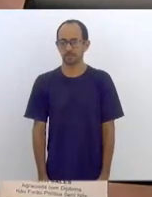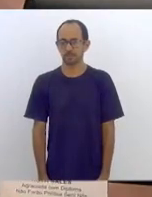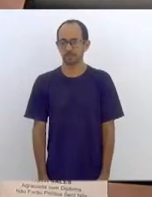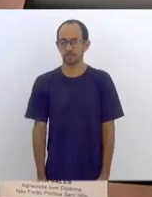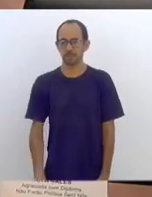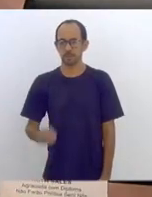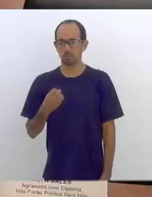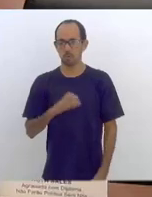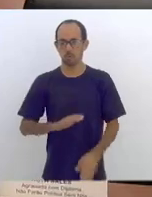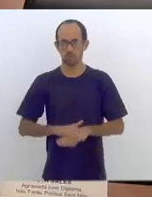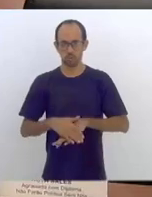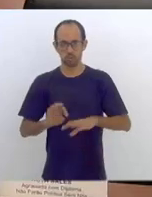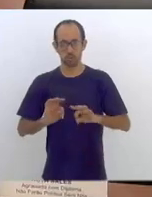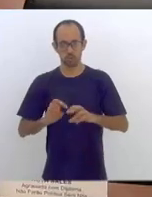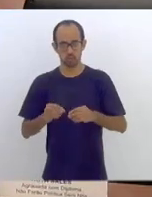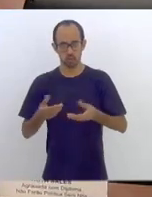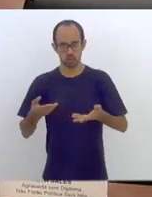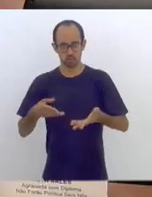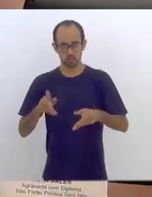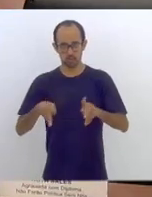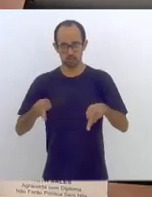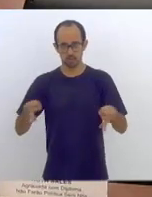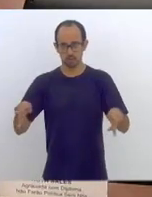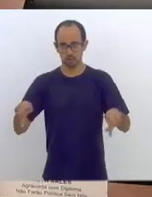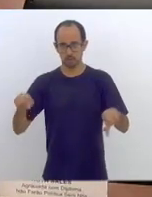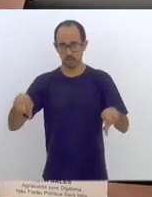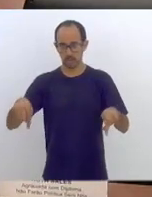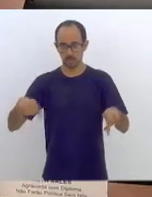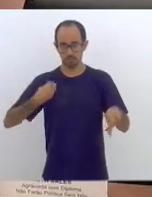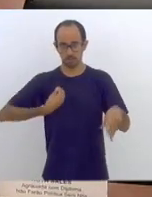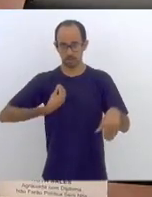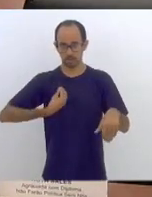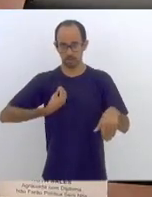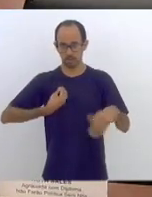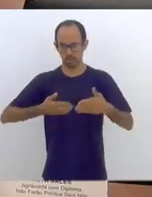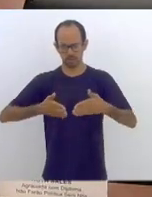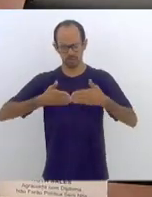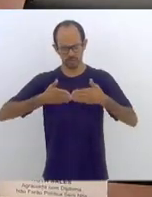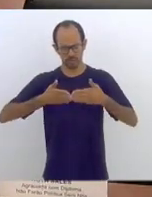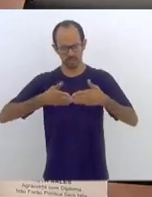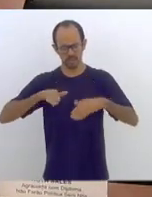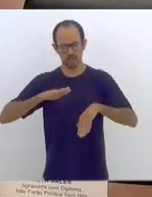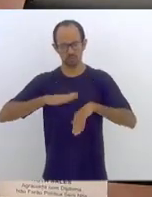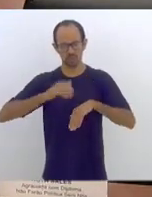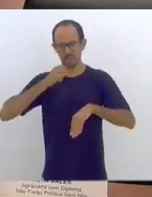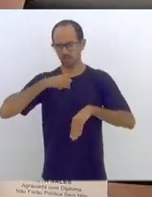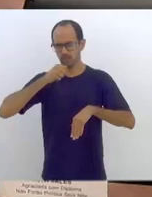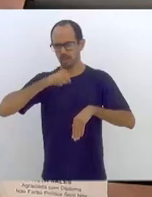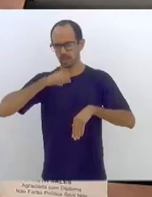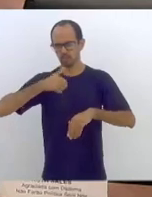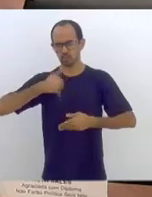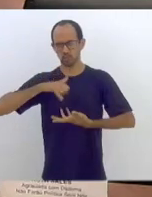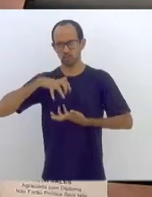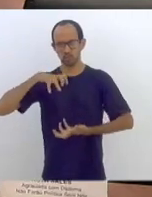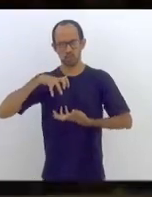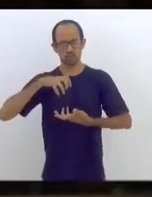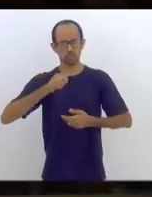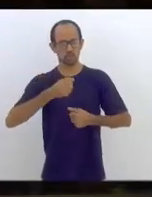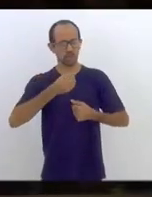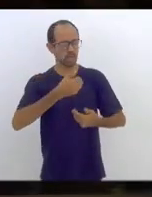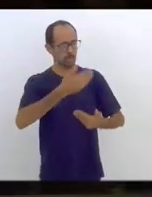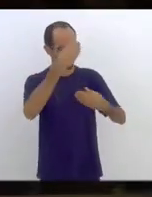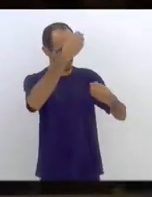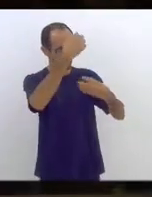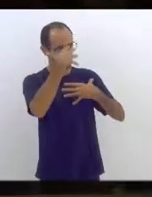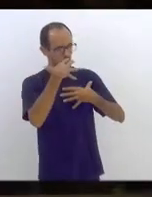Boa noite a todas as pessoas presentes. Licença aos meus mais velhos, às minhas mais velhas. A bênção e a gratidão